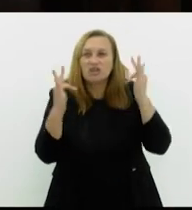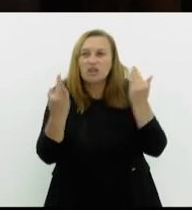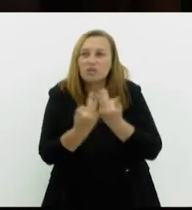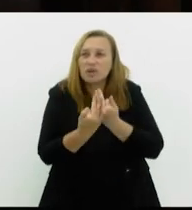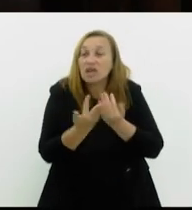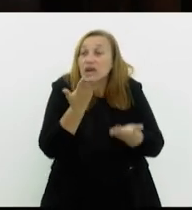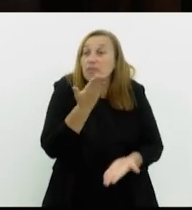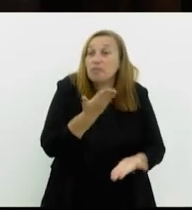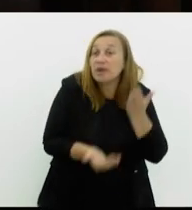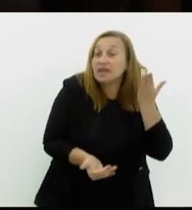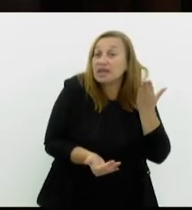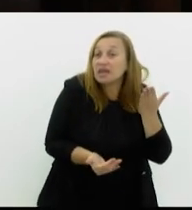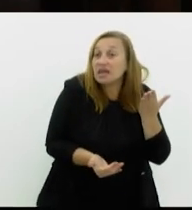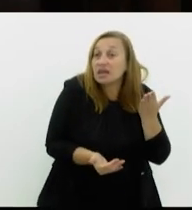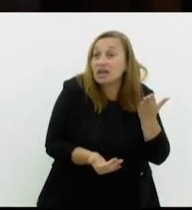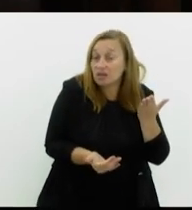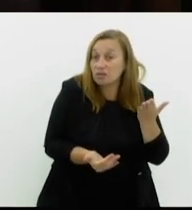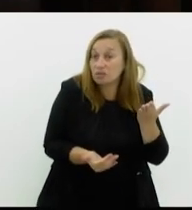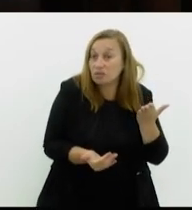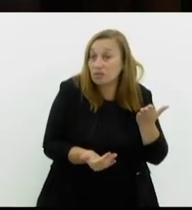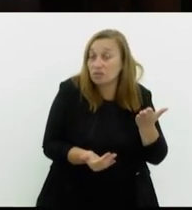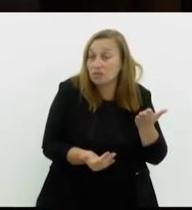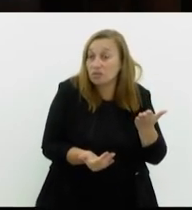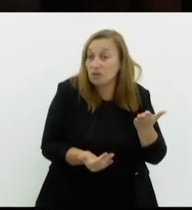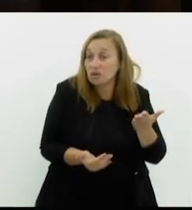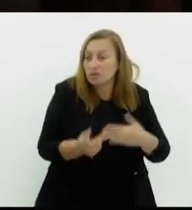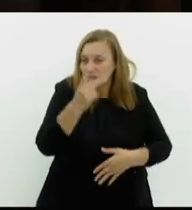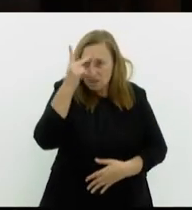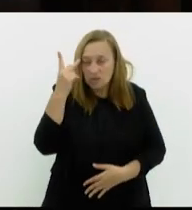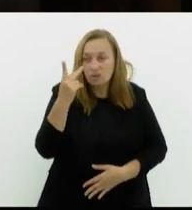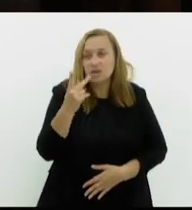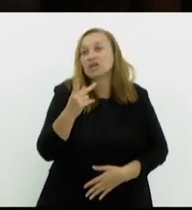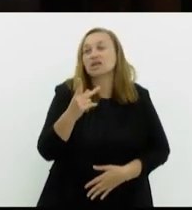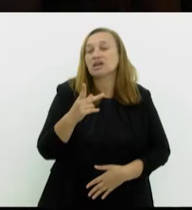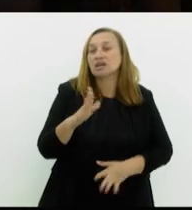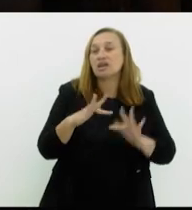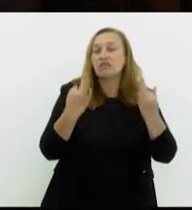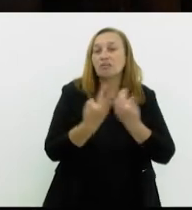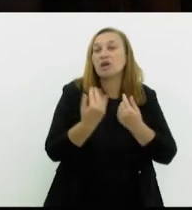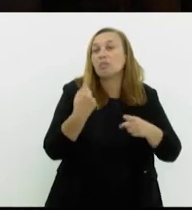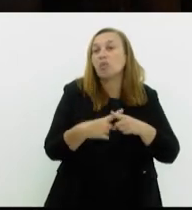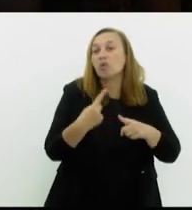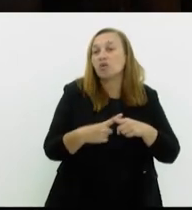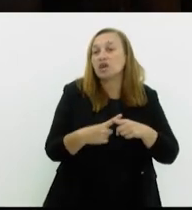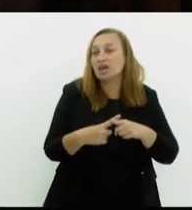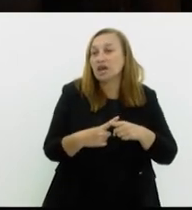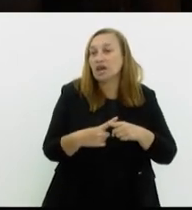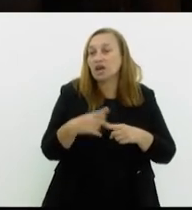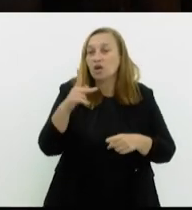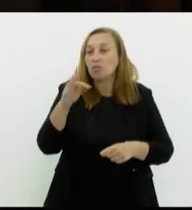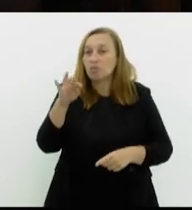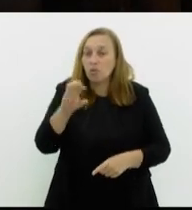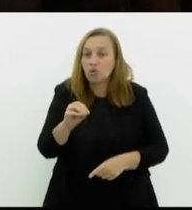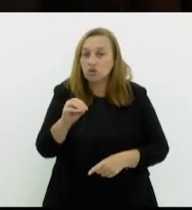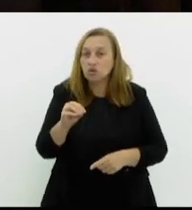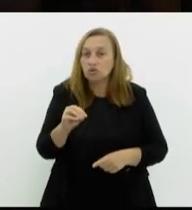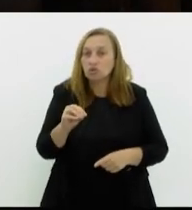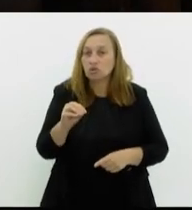que perderam entes queridos porque o PAN Meriti está fechado. E a gente não tem condição de